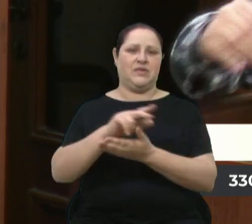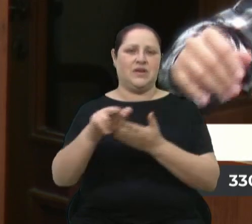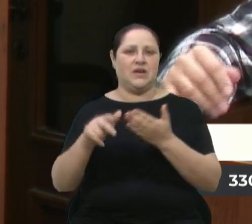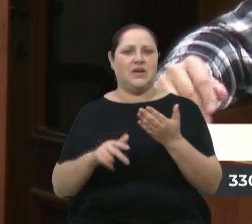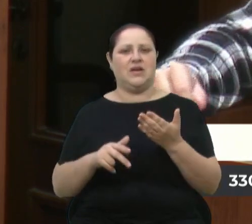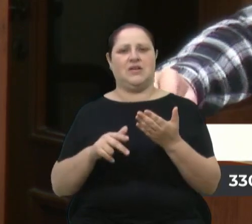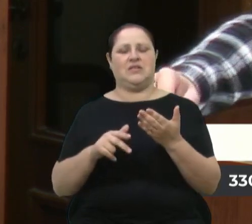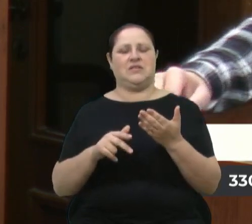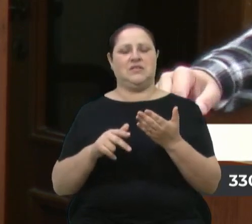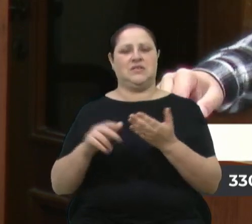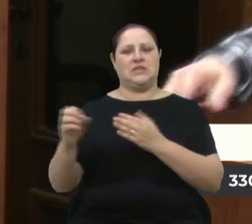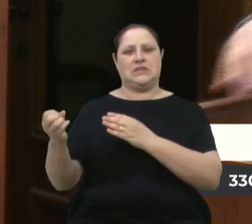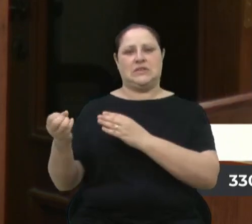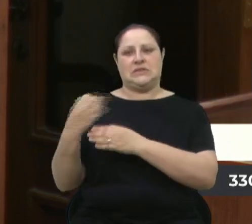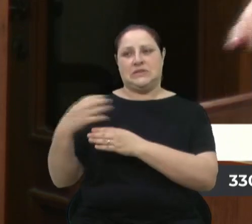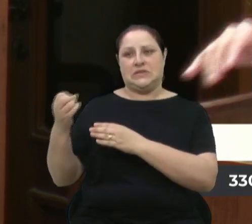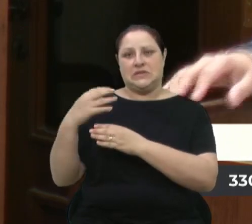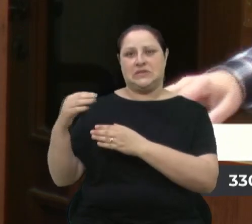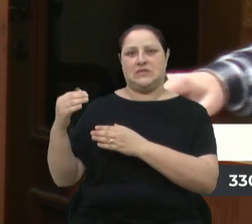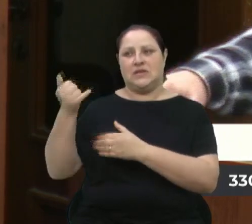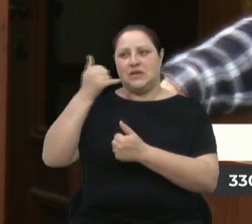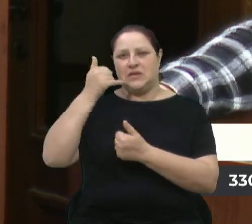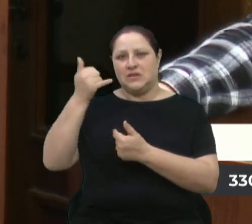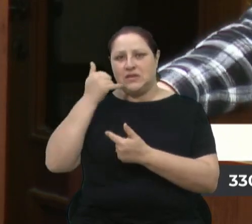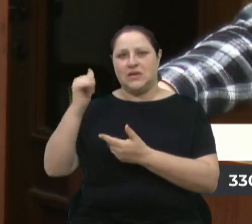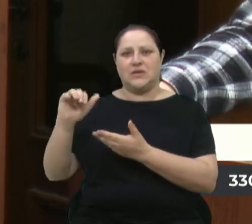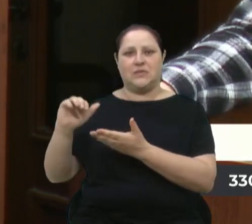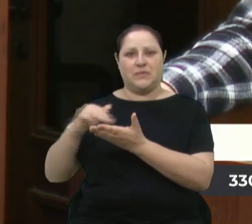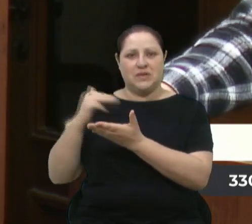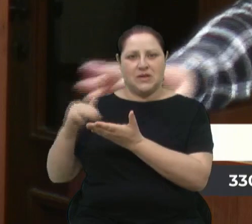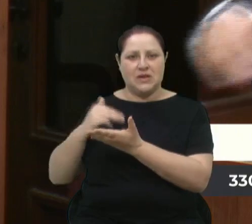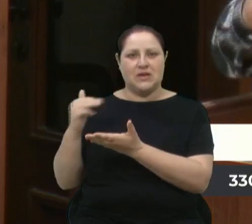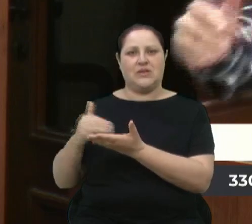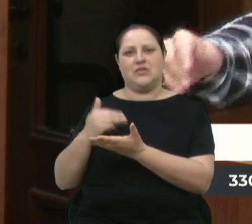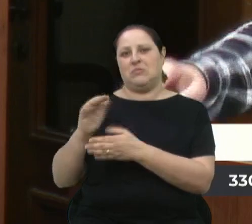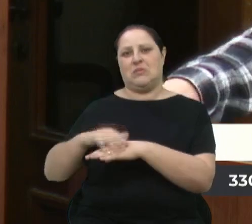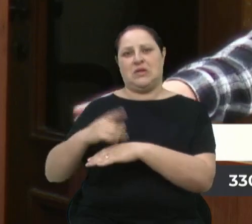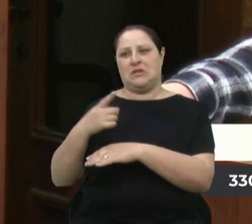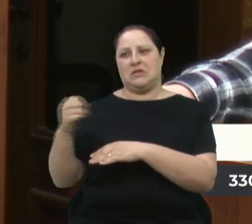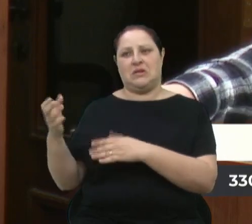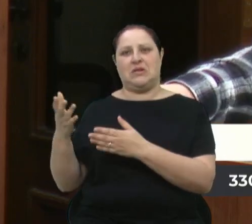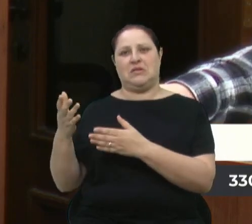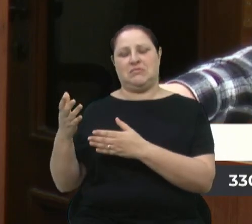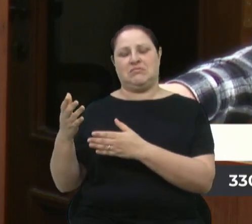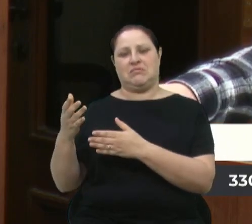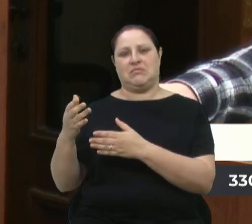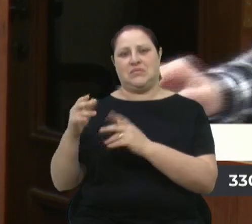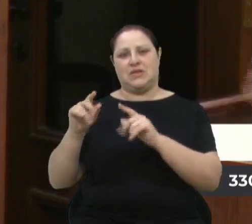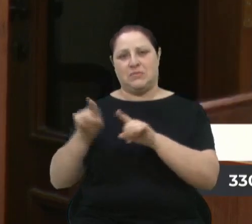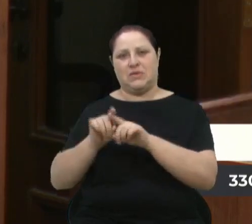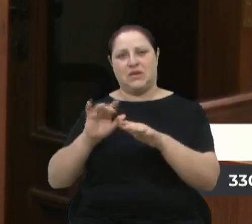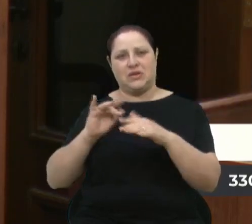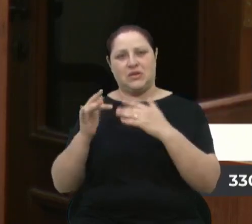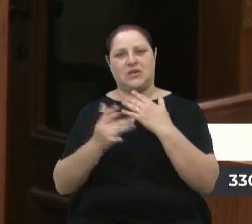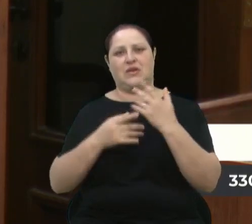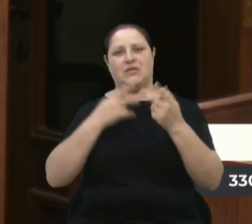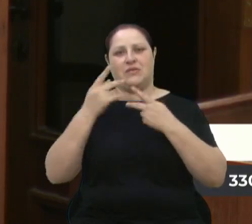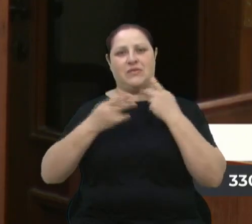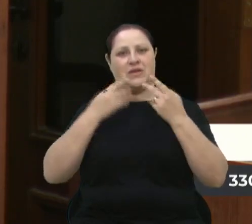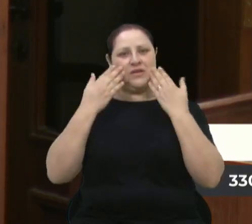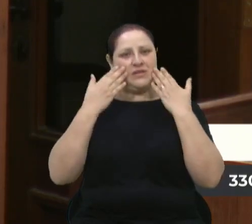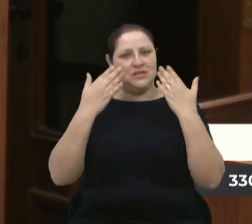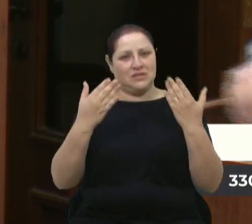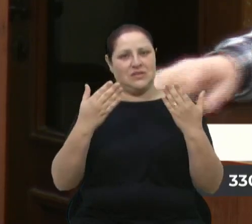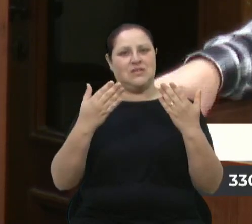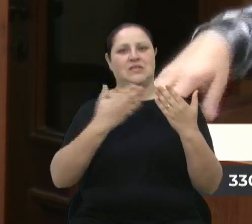de mensagens, de ligações, de manifestações públicas nas redes sociais,